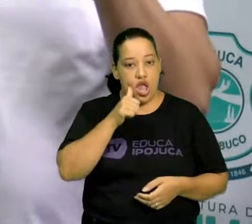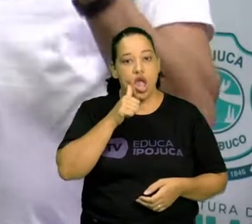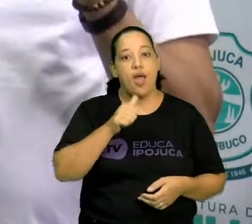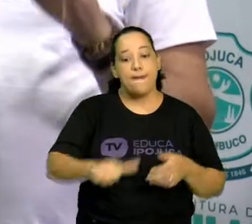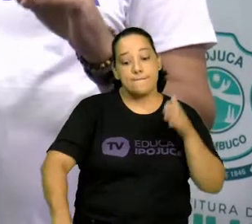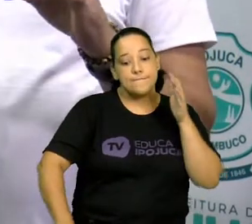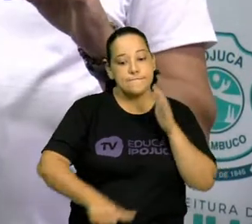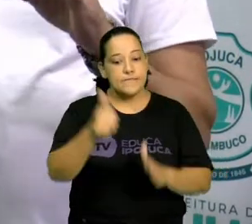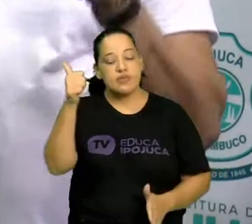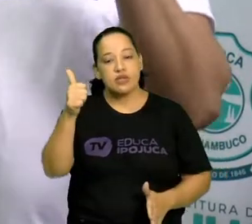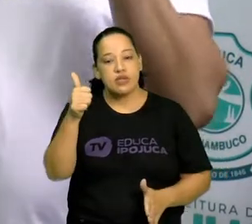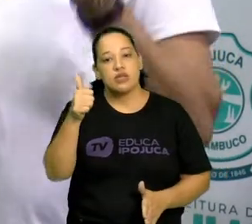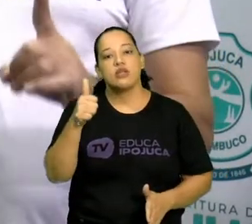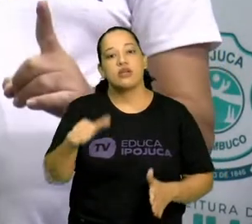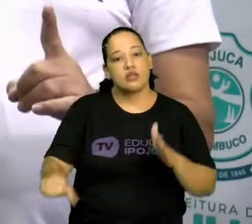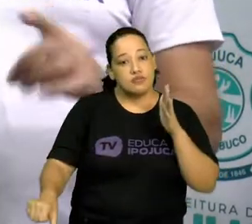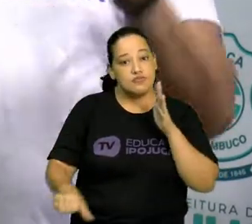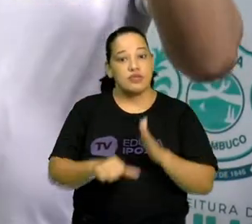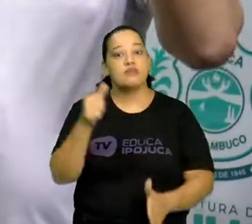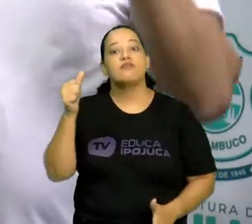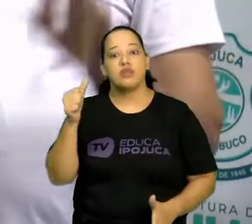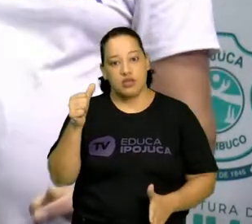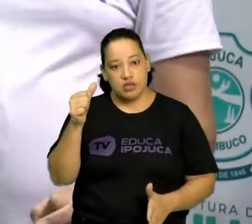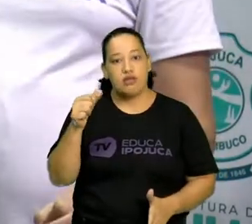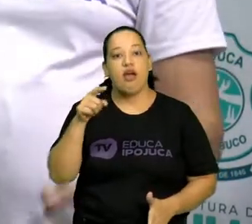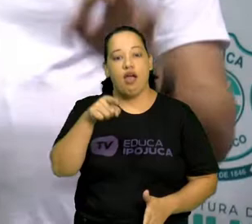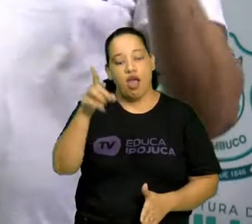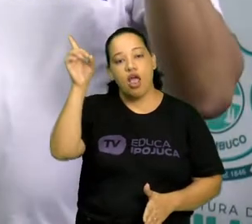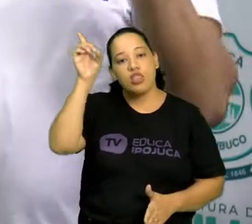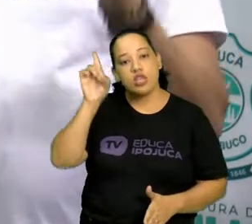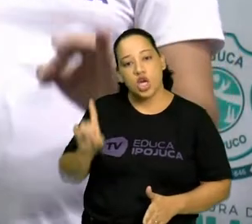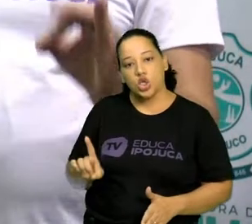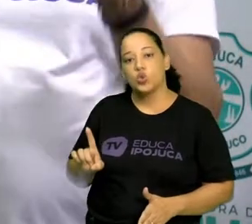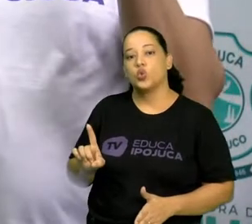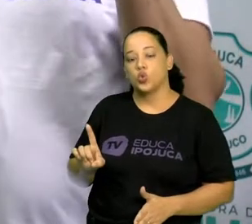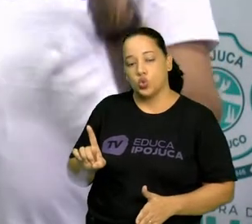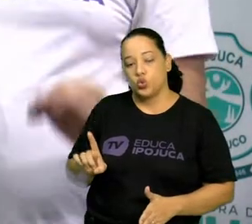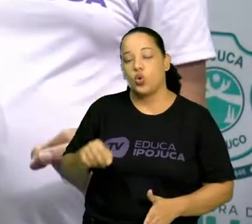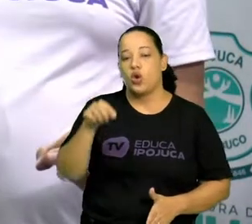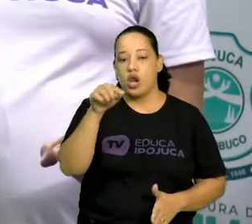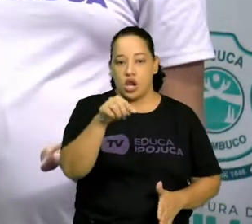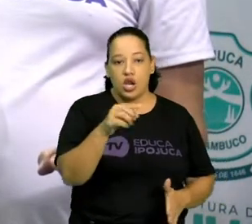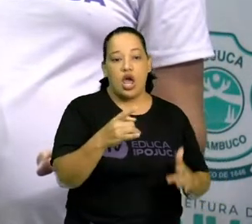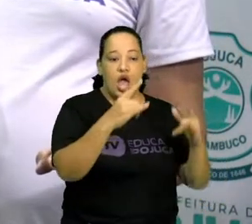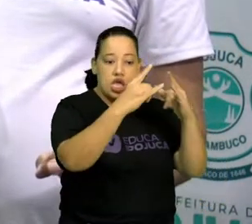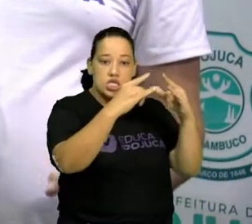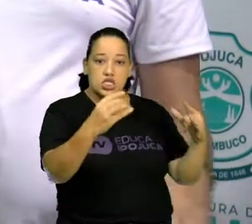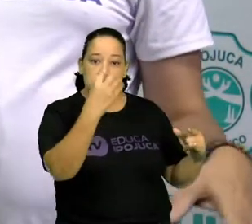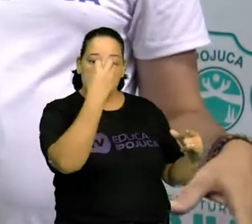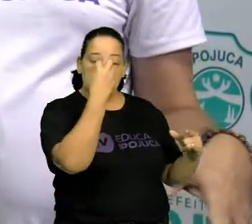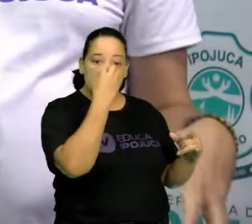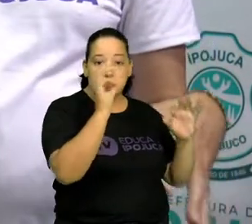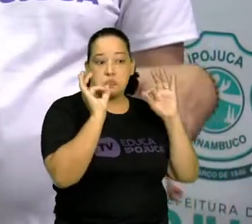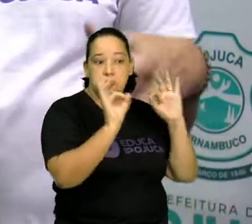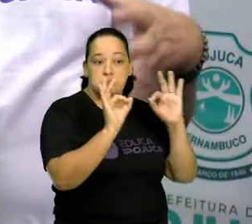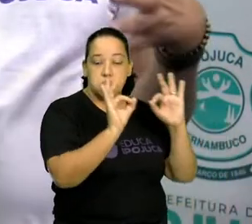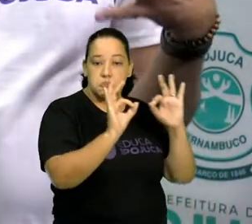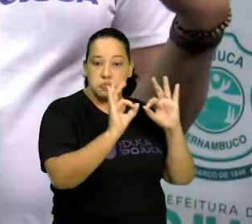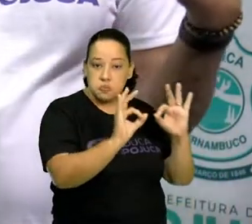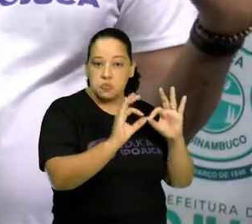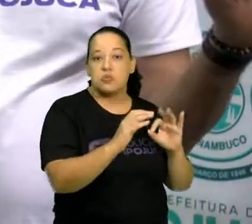a primeira mulher a dirigir um espetáculo do Cirque du Soleil, que é